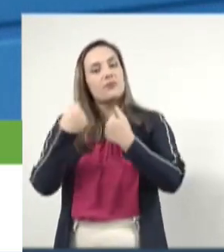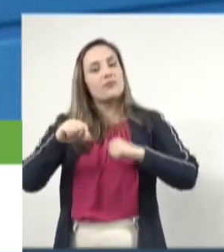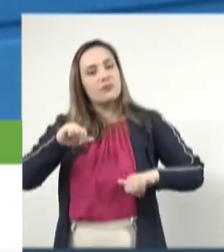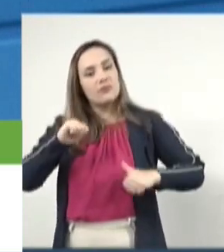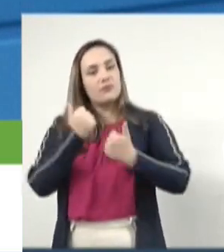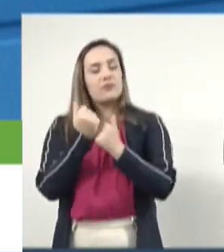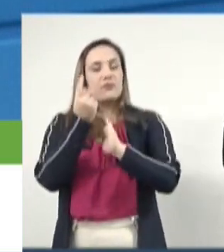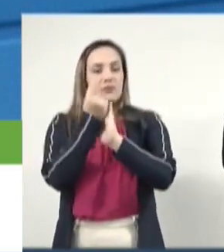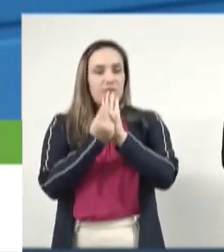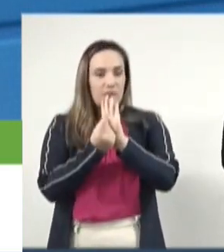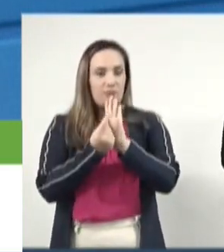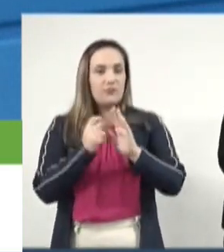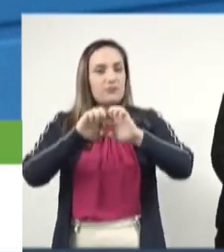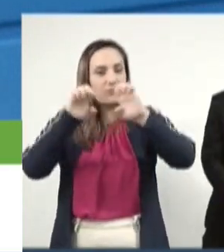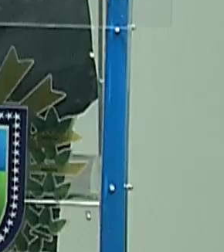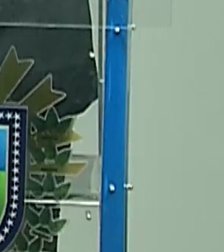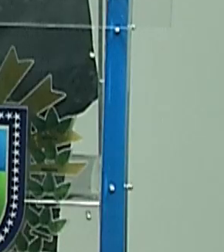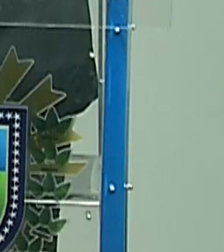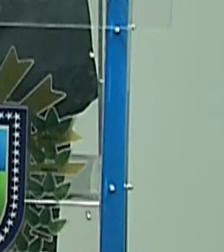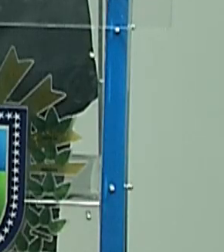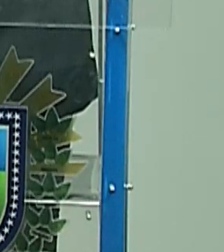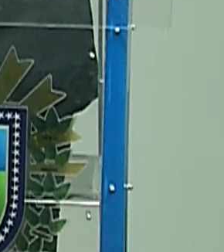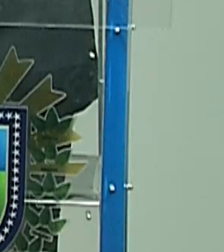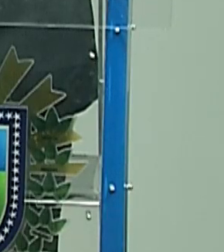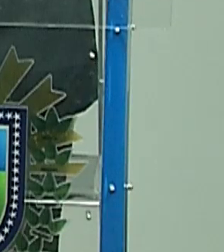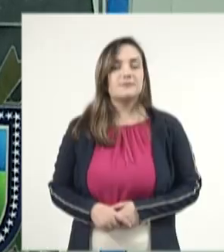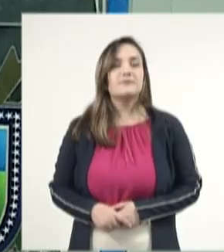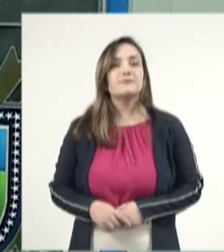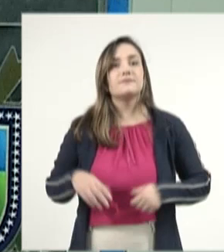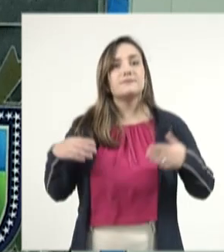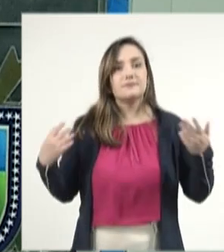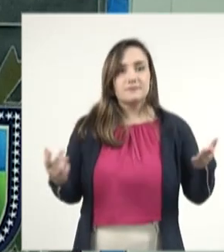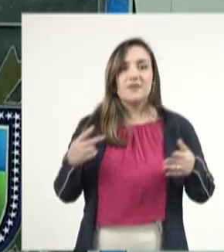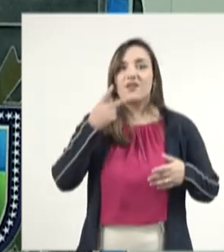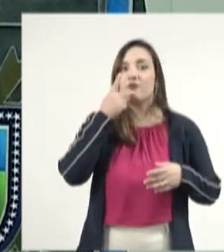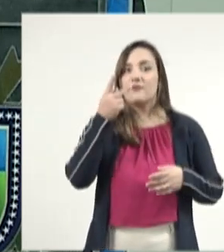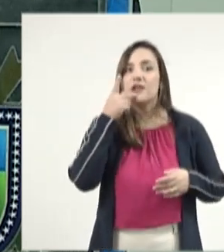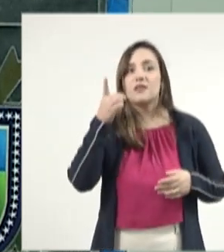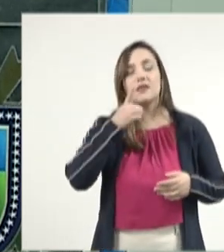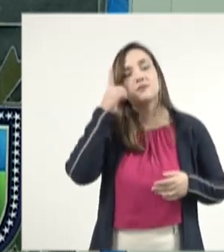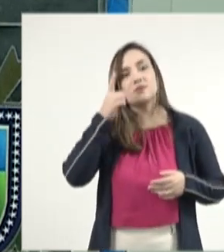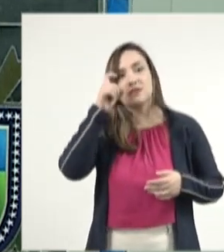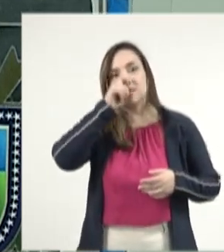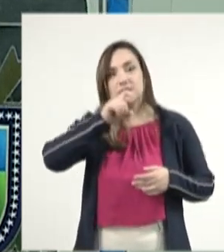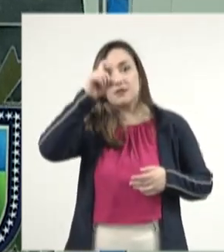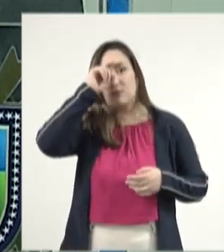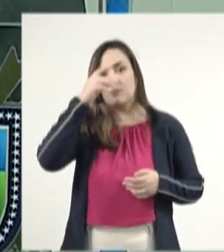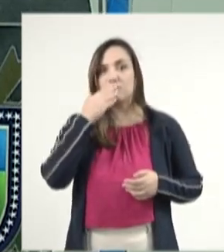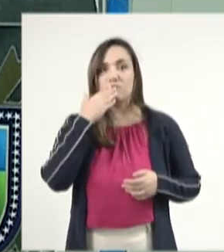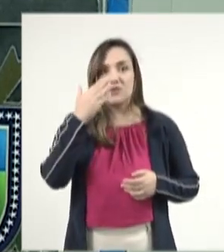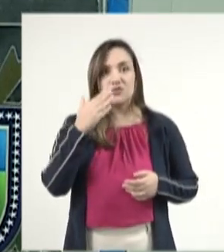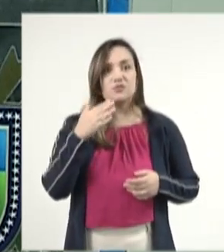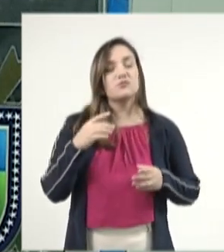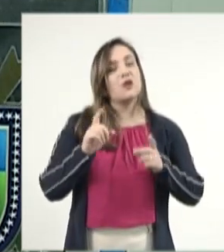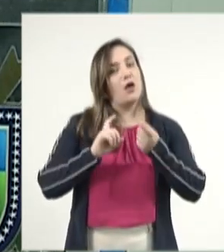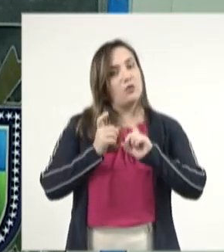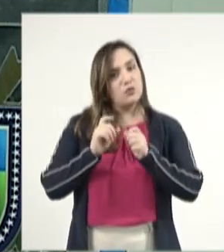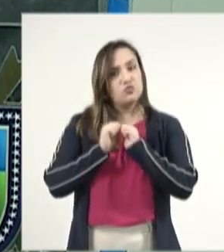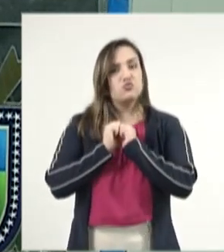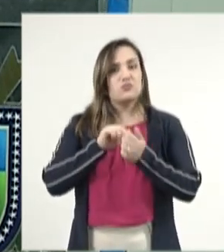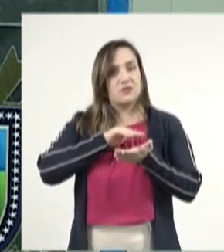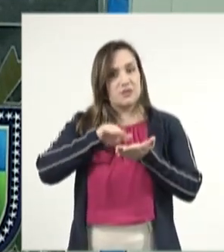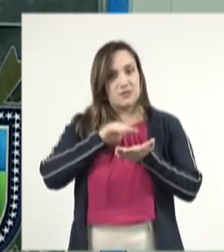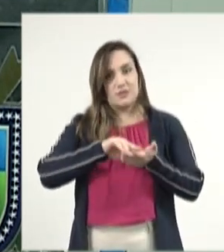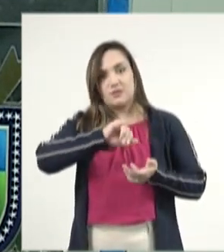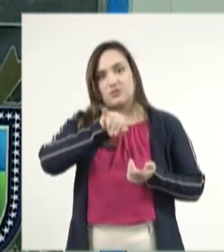apoio financeiro e estrutural. Tá, então, a fala do deputado Zeca do PT pedindo esse encontro com o secretário